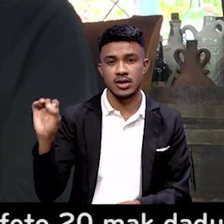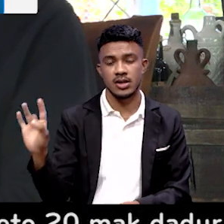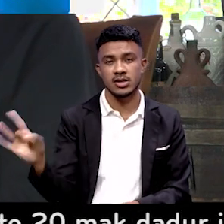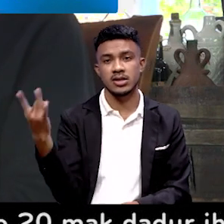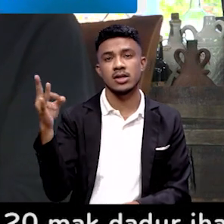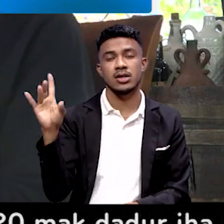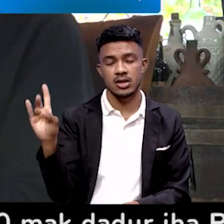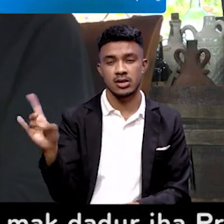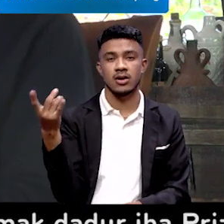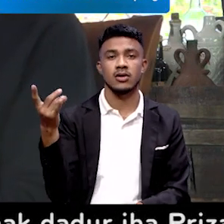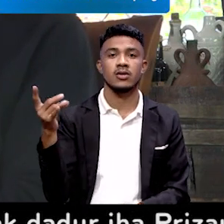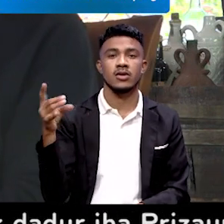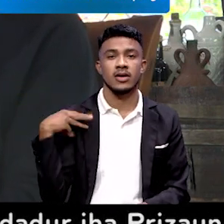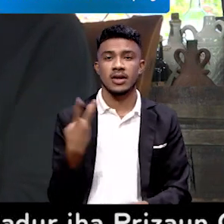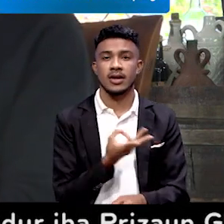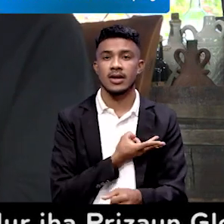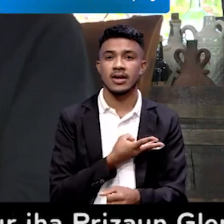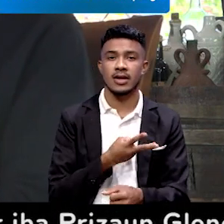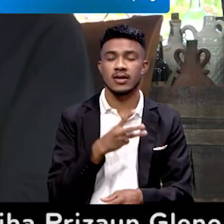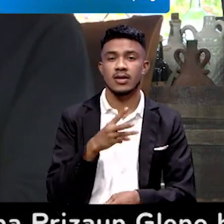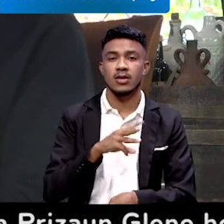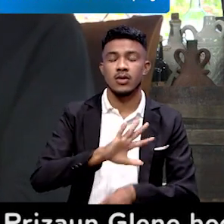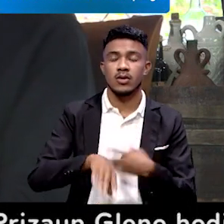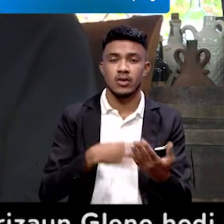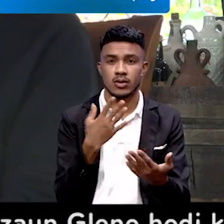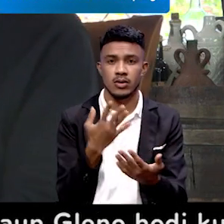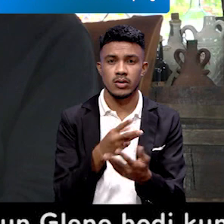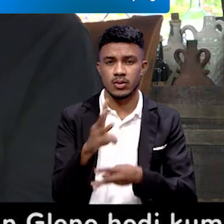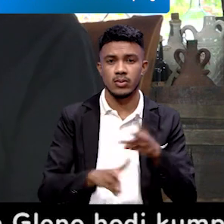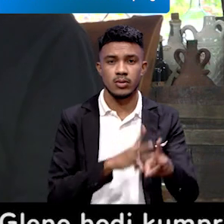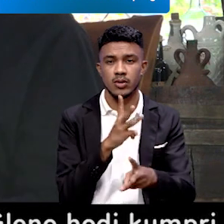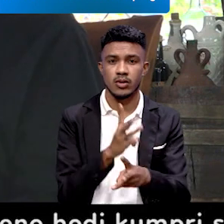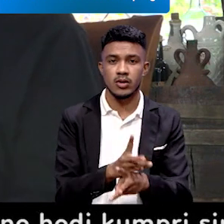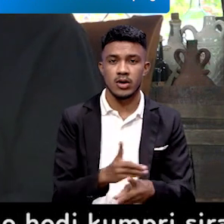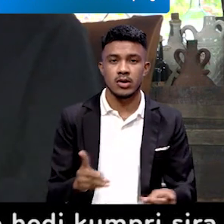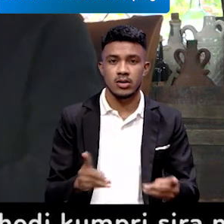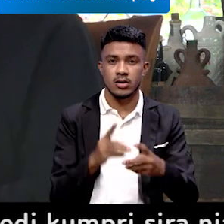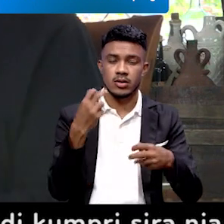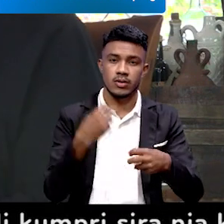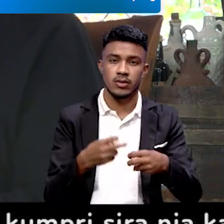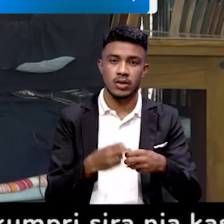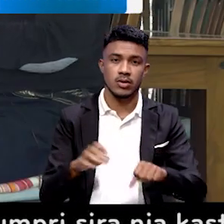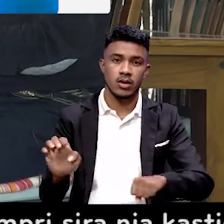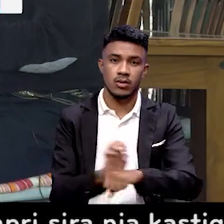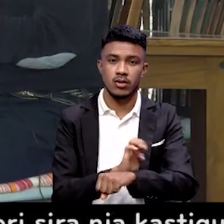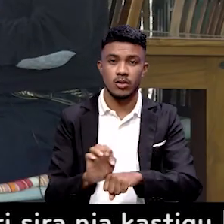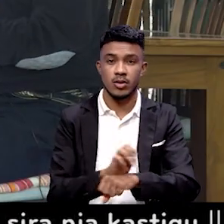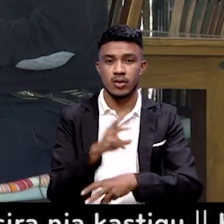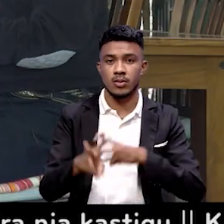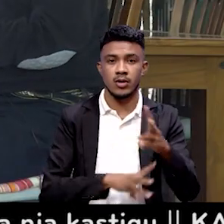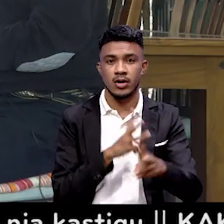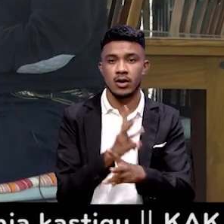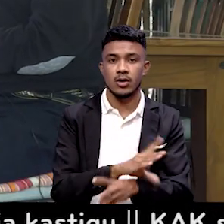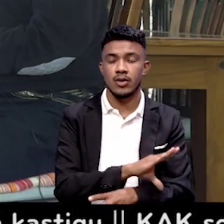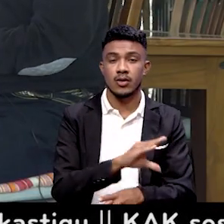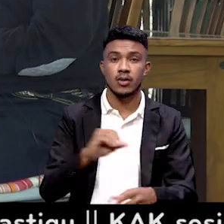Crise global, bem impacto mais baita, crise econômica mundial e